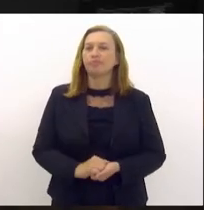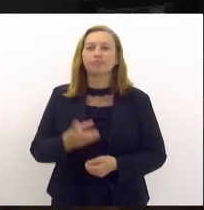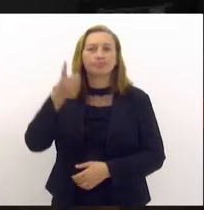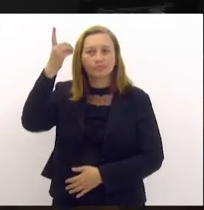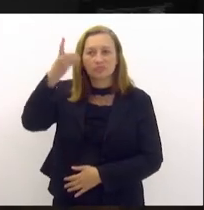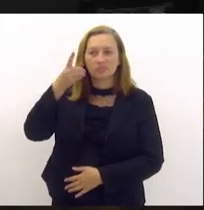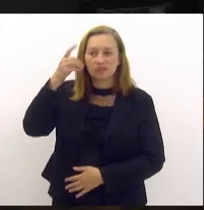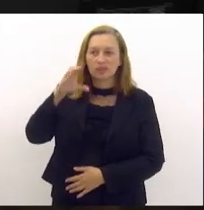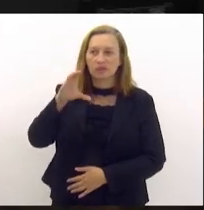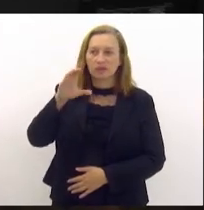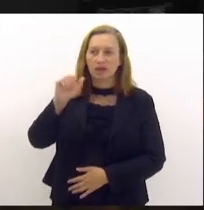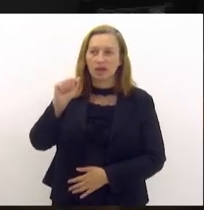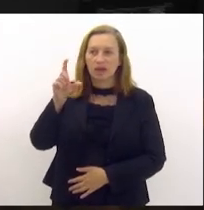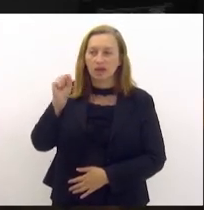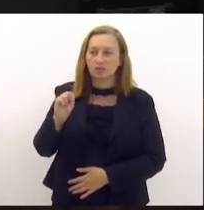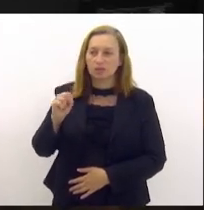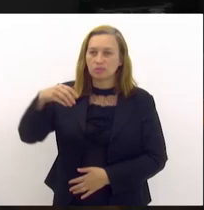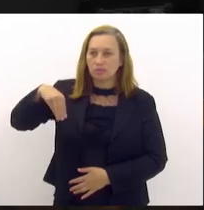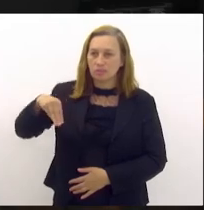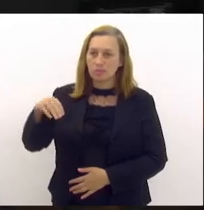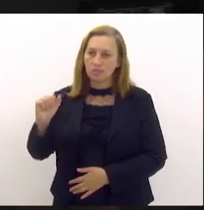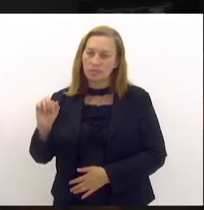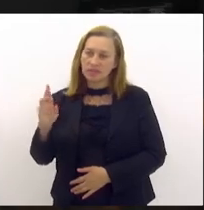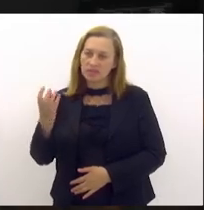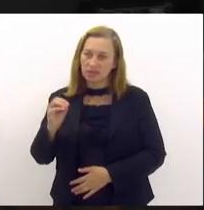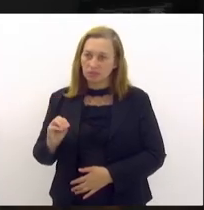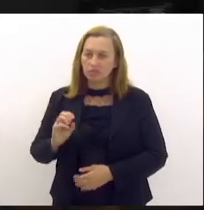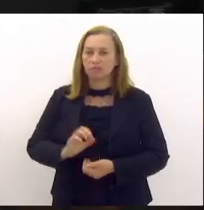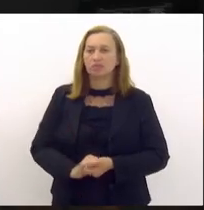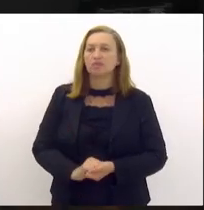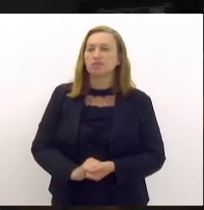Controle, deputado Carlos Macedo.